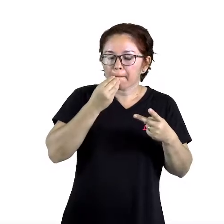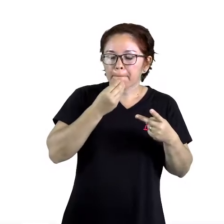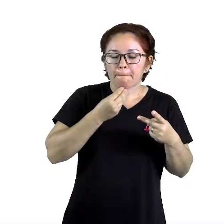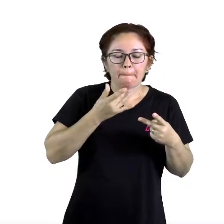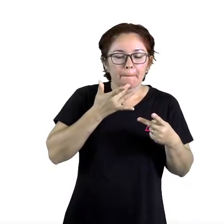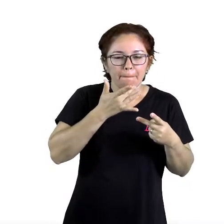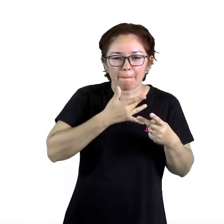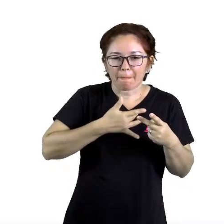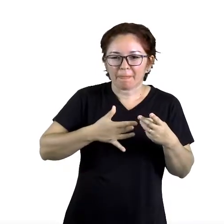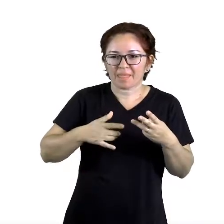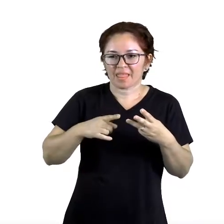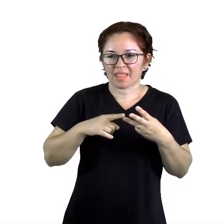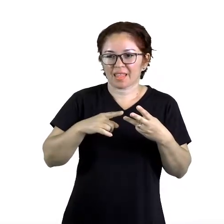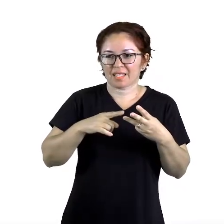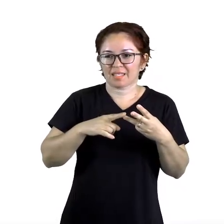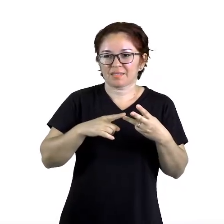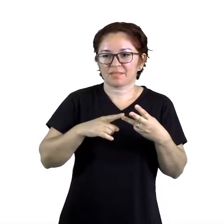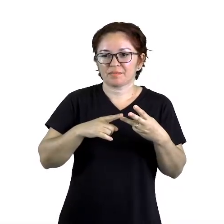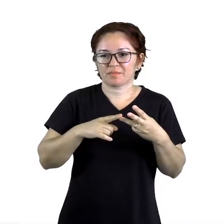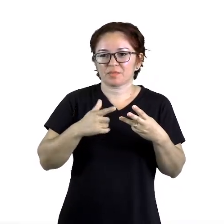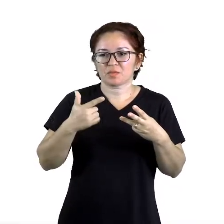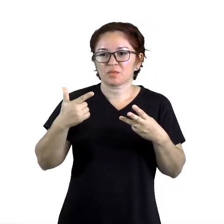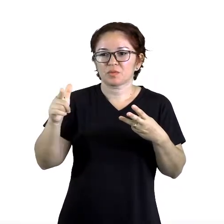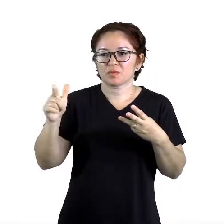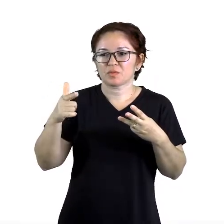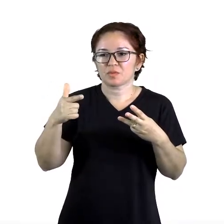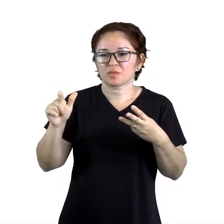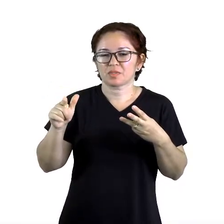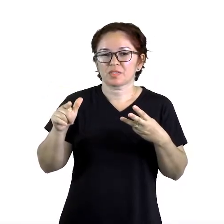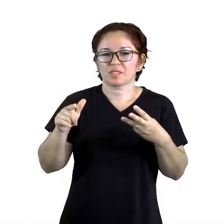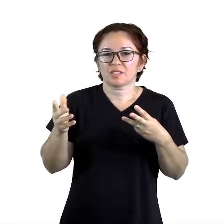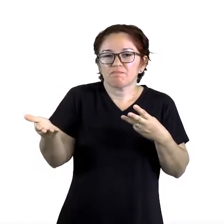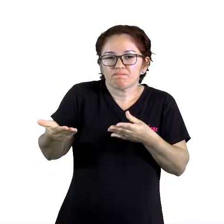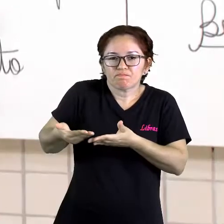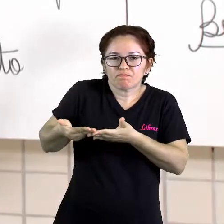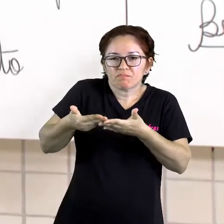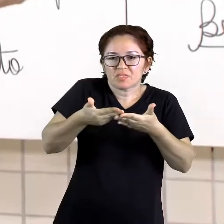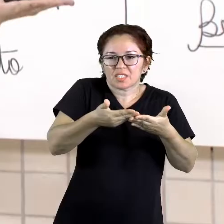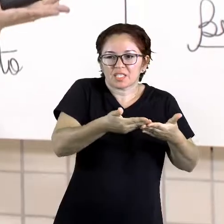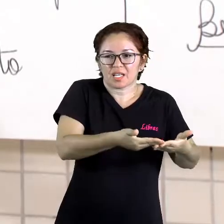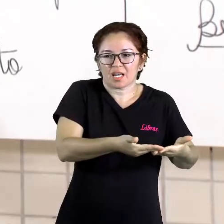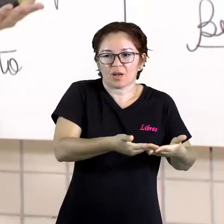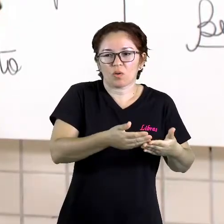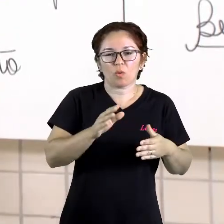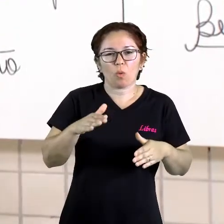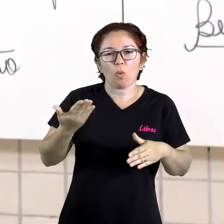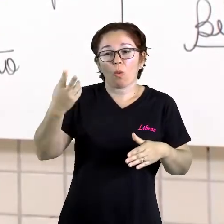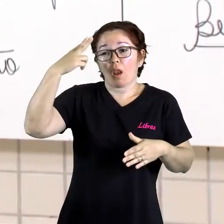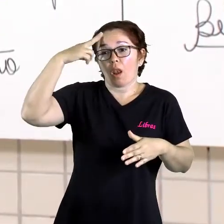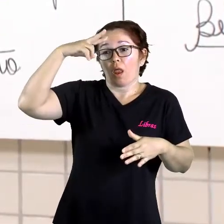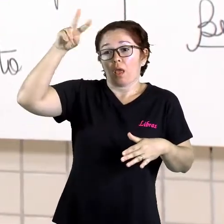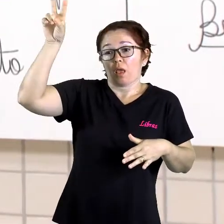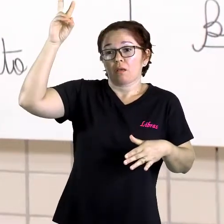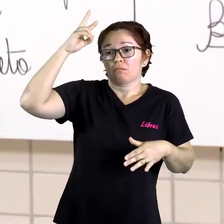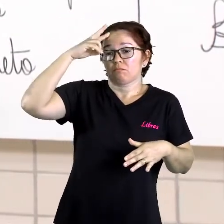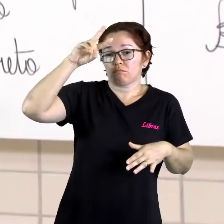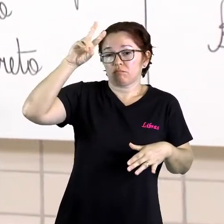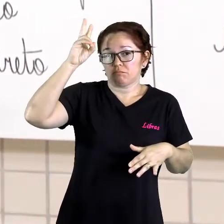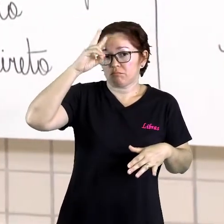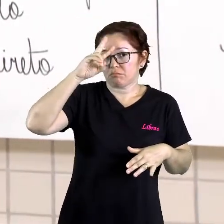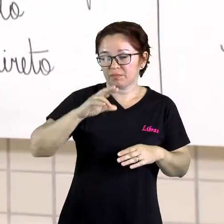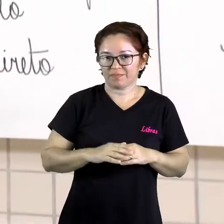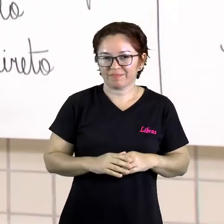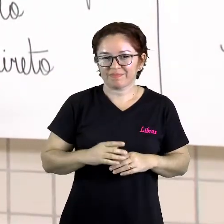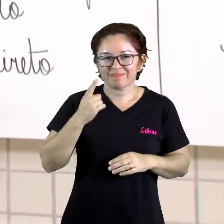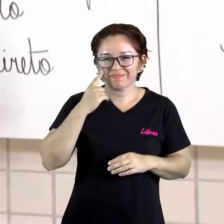Estava. Qual é o sujeito desse verbo? Quem que estava? Mamãe. Mamãe estava na cozinha preparando o tradicional